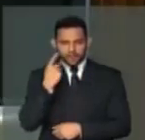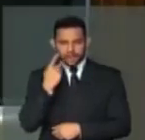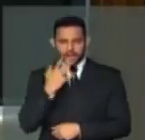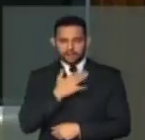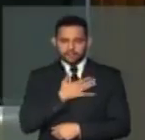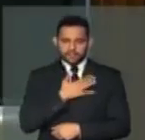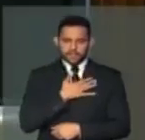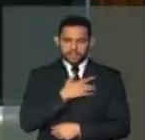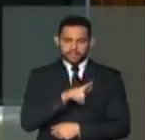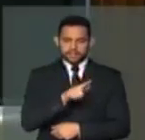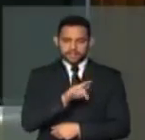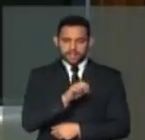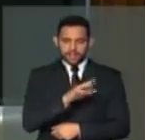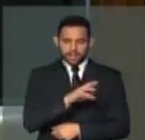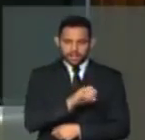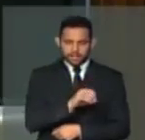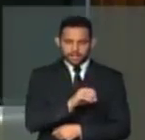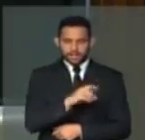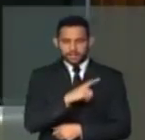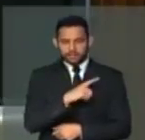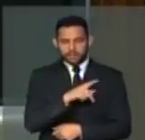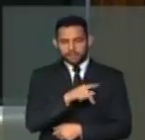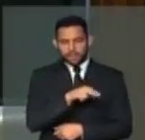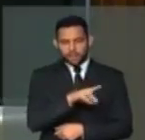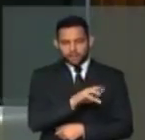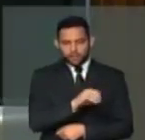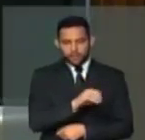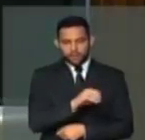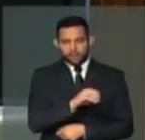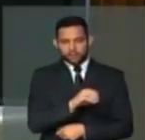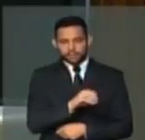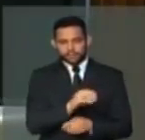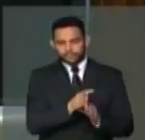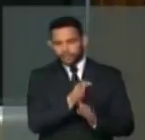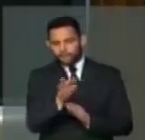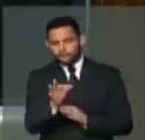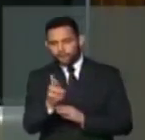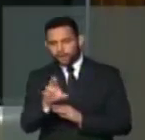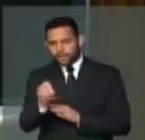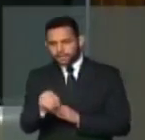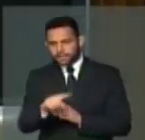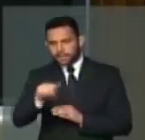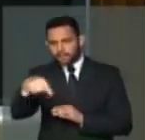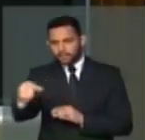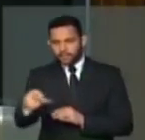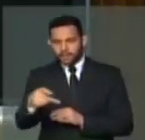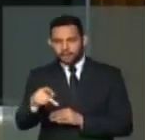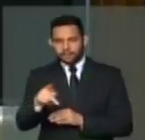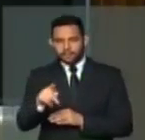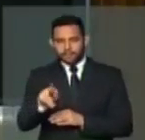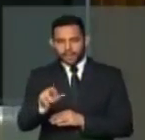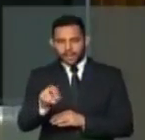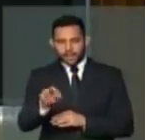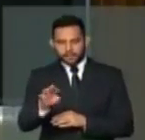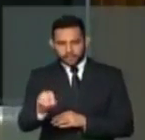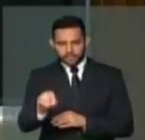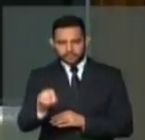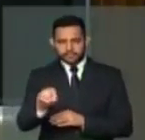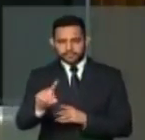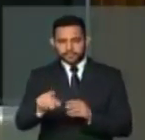querida Sertânia, também em Pernambuco, saindo de Floresta e depois na Paraíba,